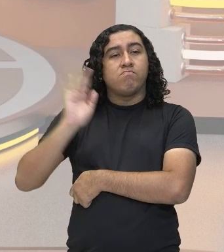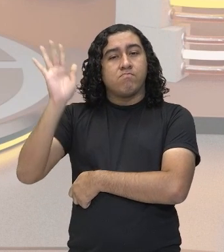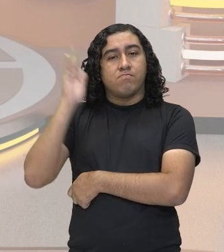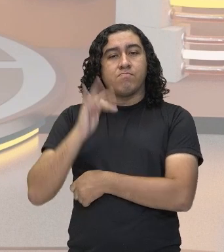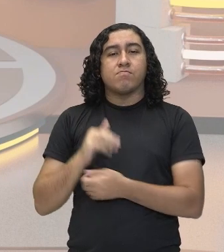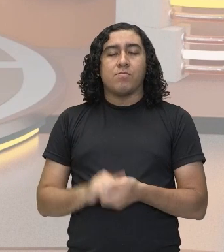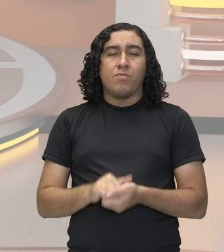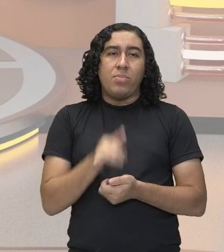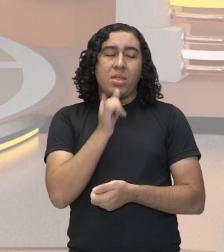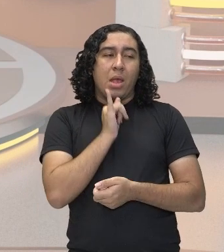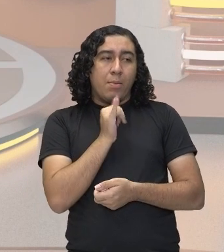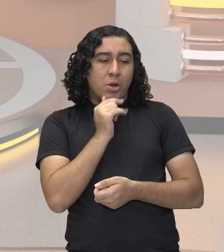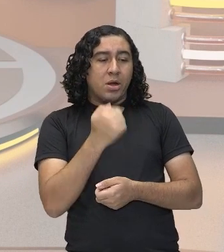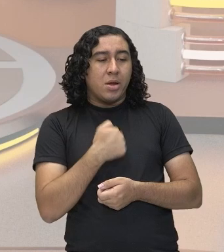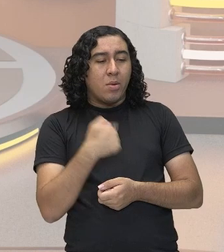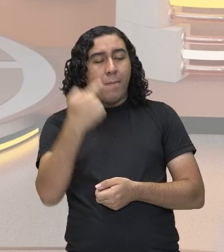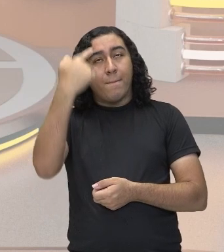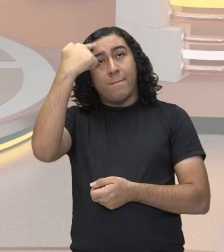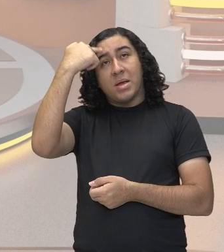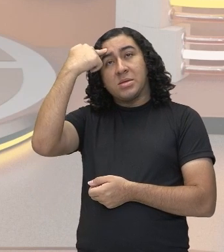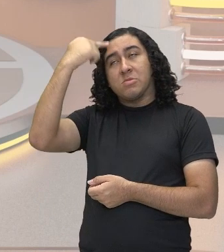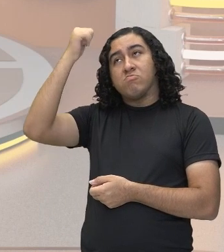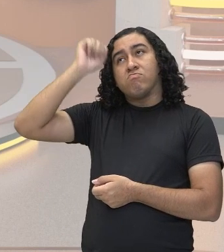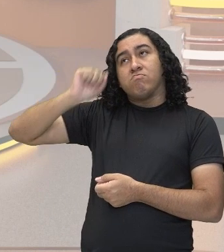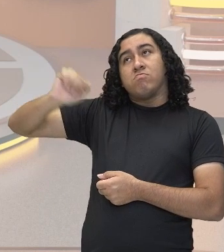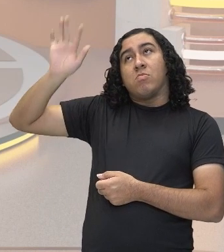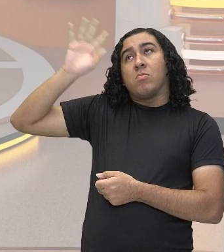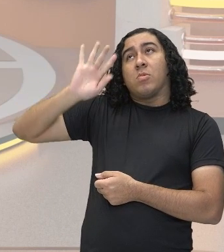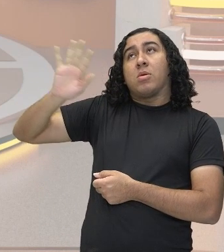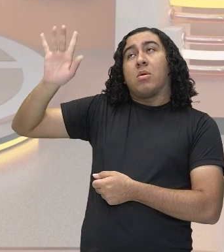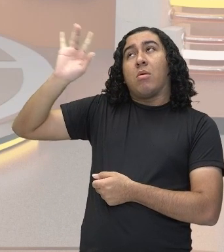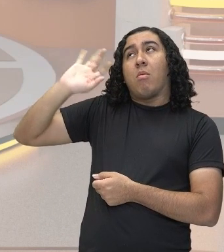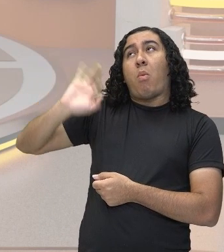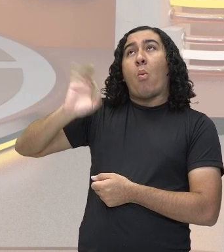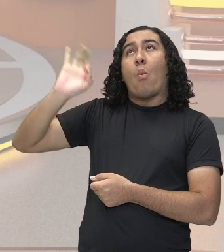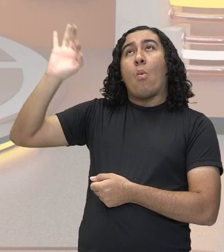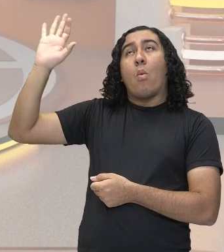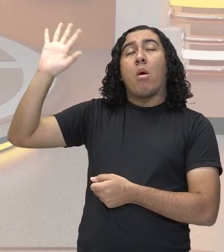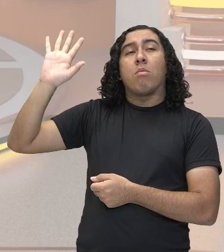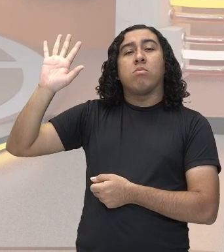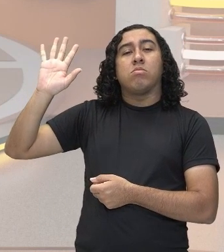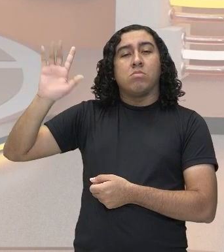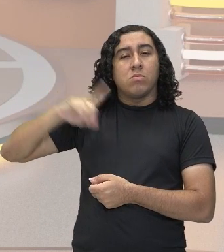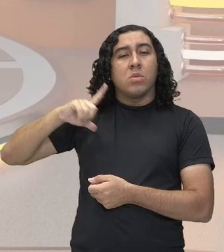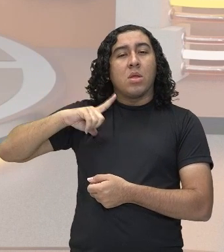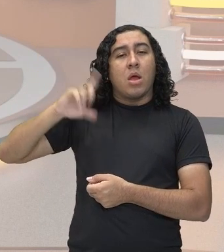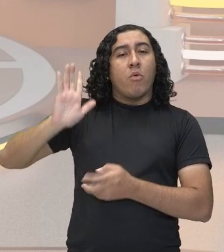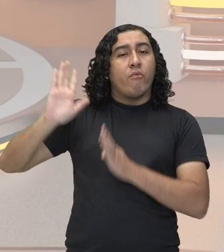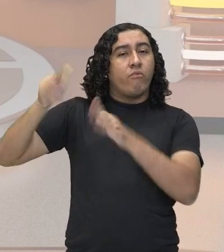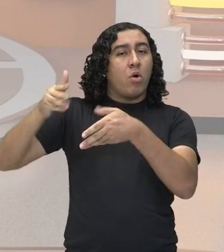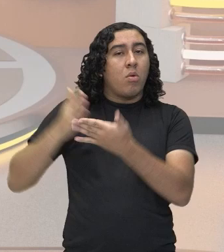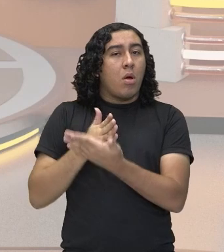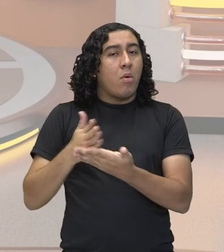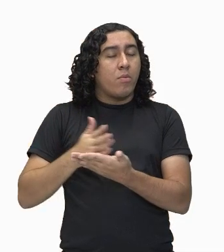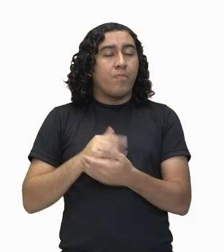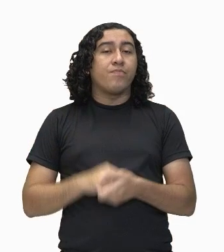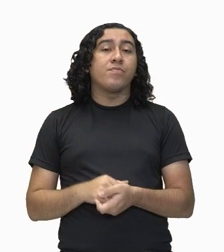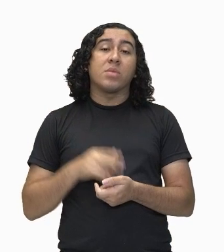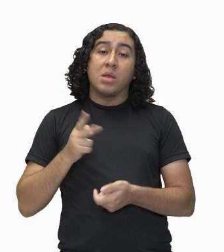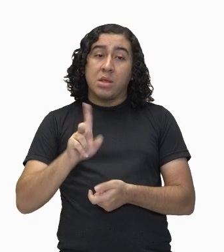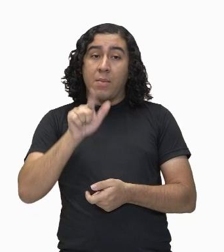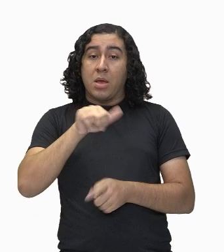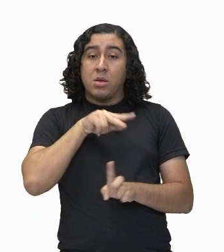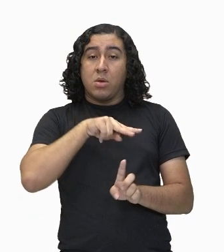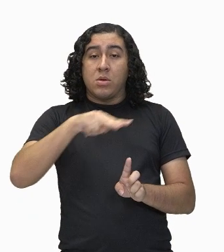Ah, estou pensando em algo. A minha consciência está dirigida para algo. Então, ela está sempre nesse sentido aí. Quando